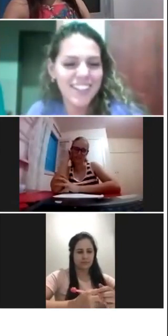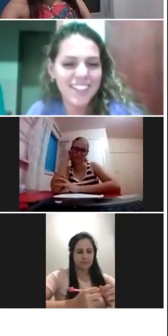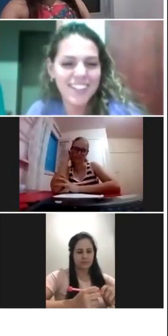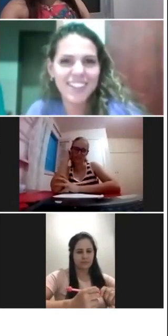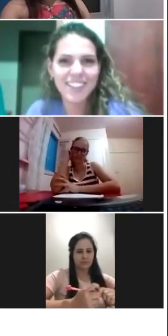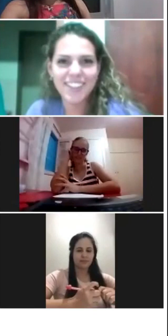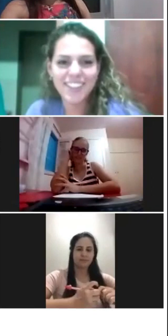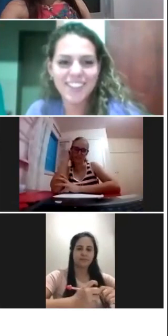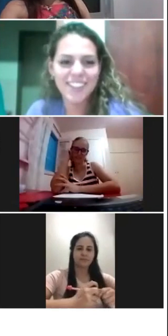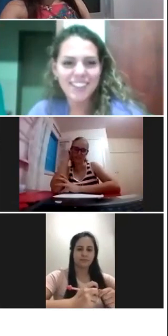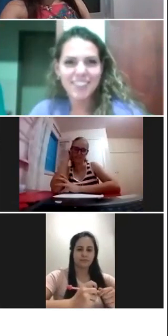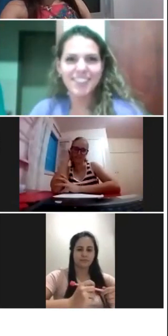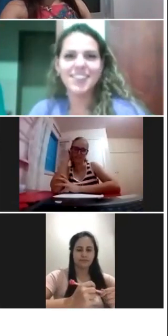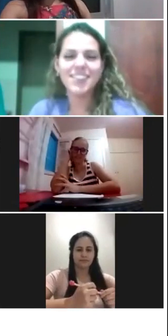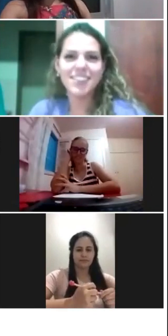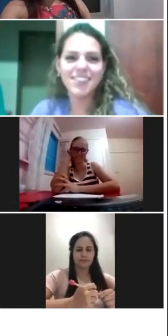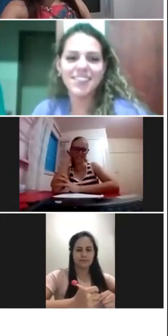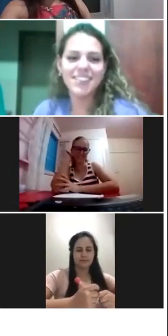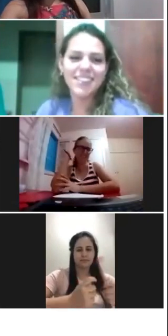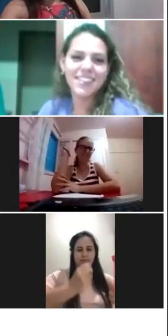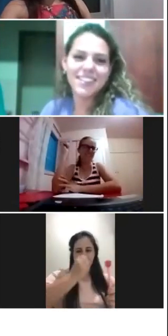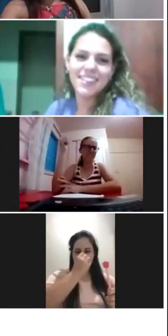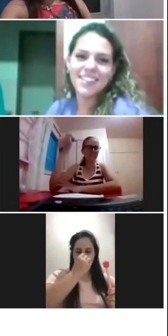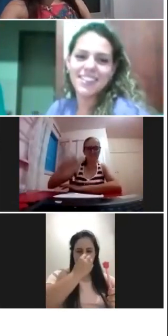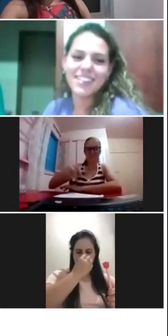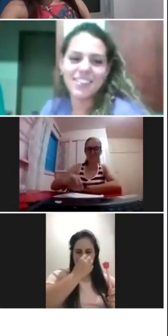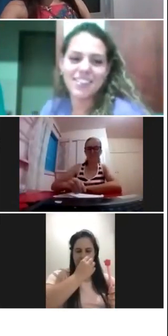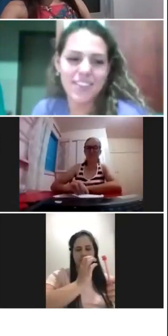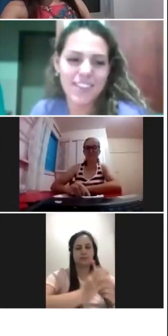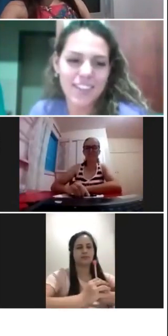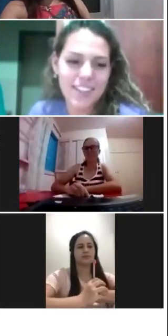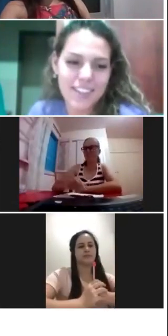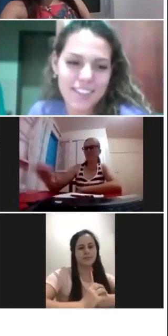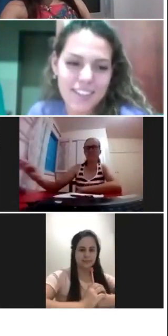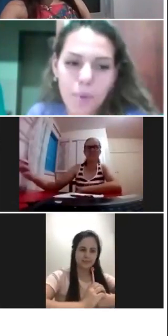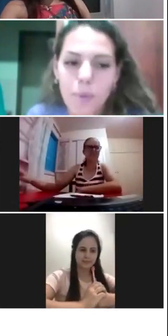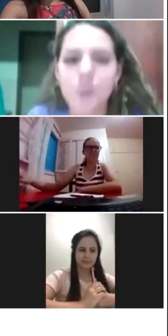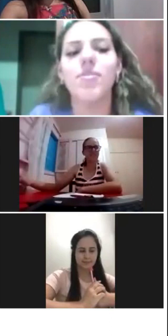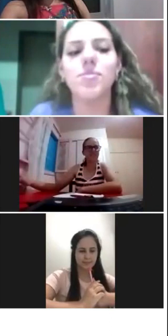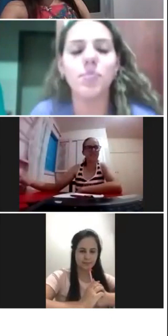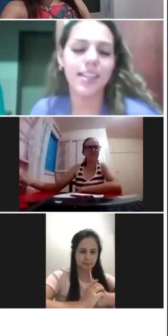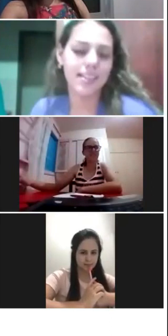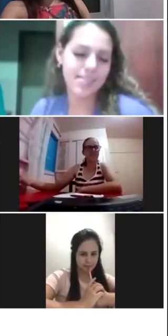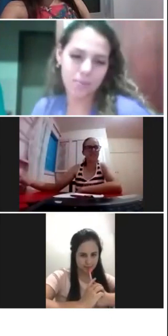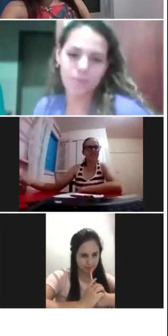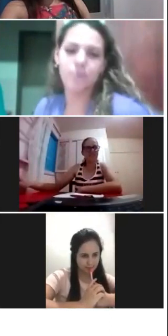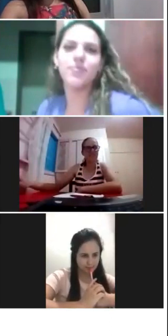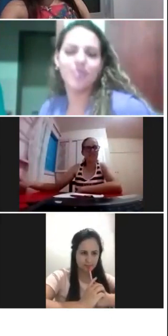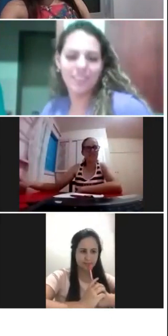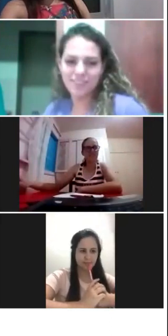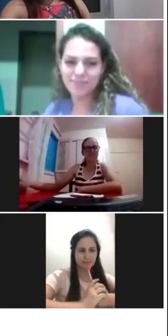Acertou. Próxima vez, não vai ter essa chance. Tá bom, próxima vez, prestar atenção.